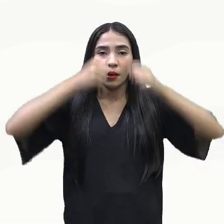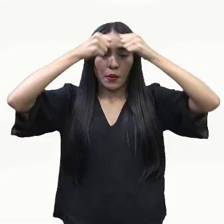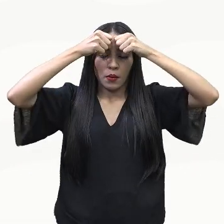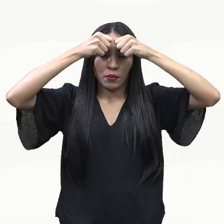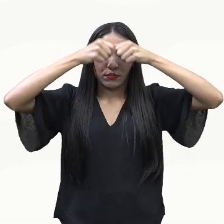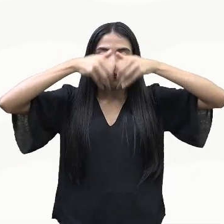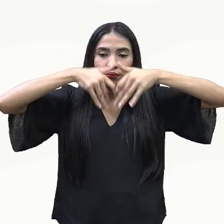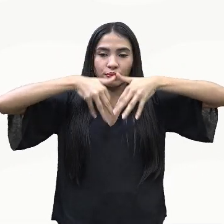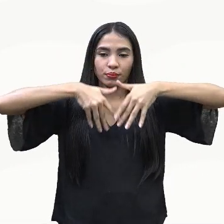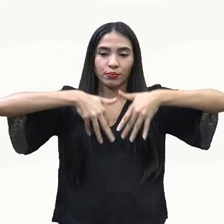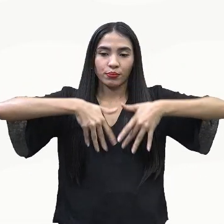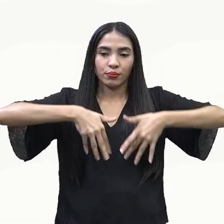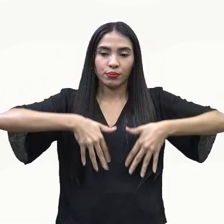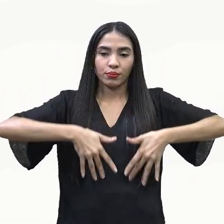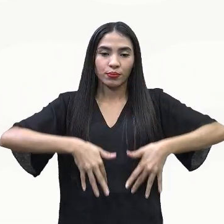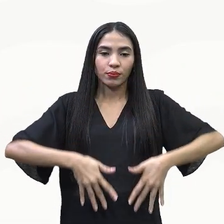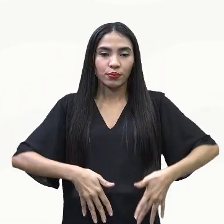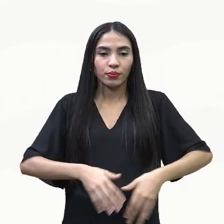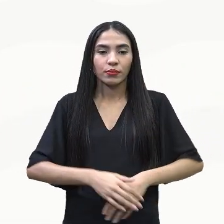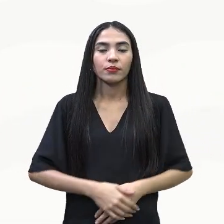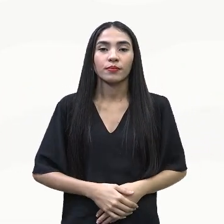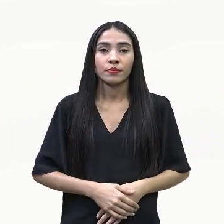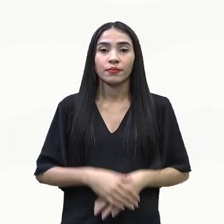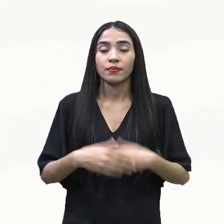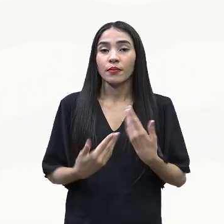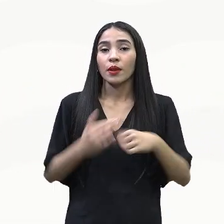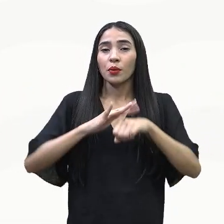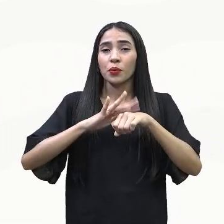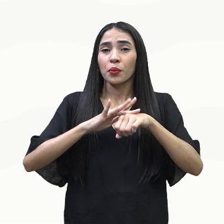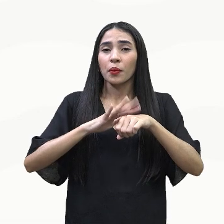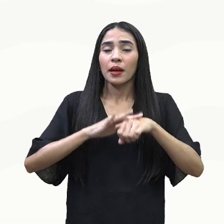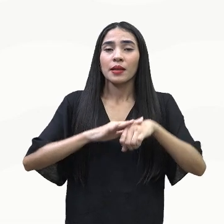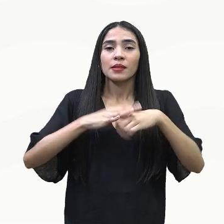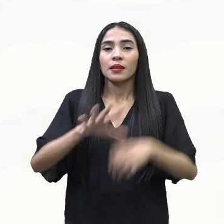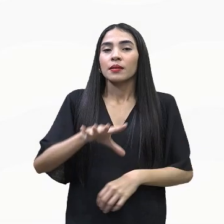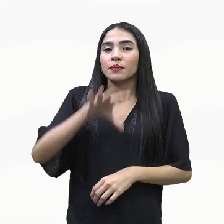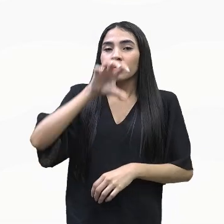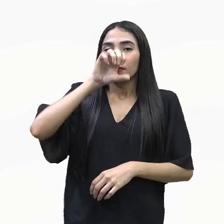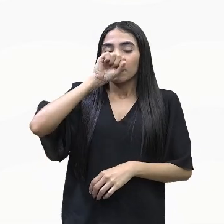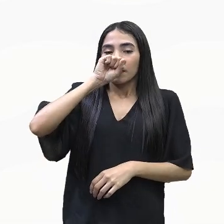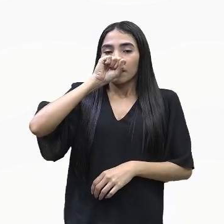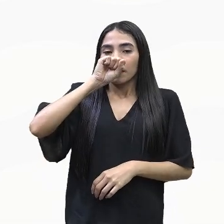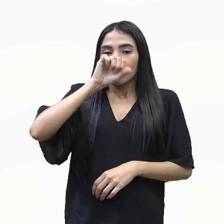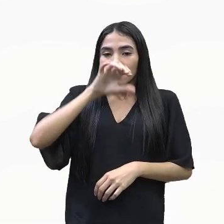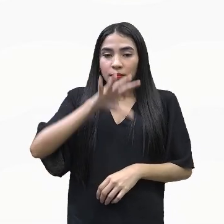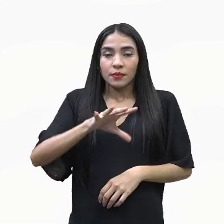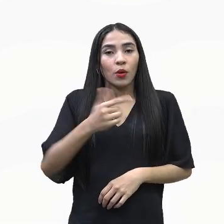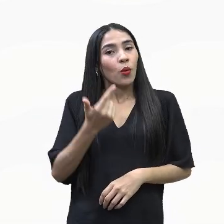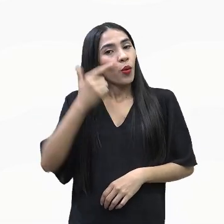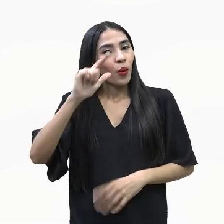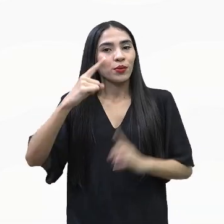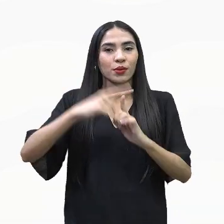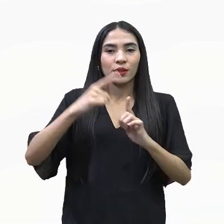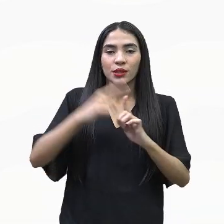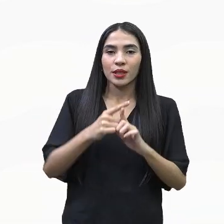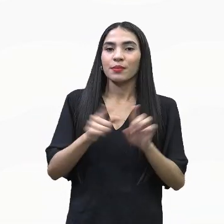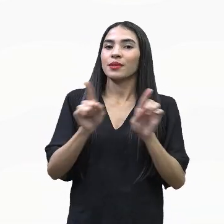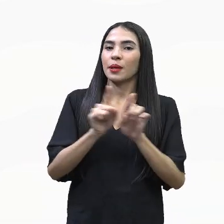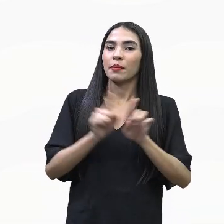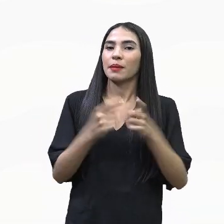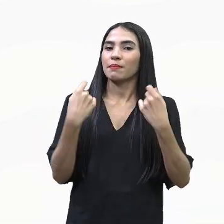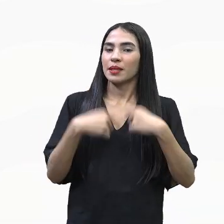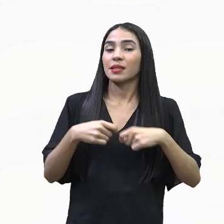por todo o nosso corpo. E as doenças respiratórias crônicas, professor? Outro tipo que nós devemos ter